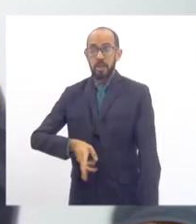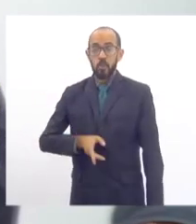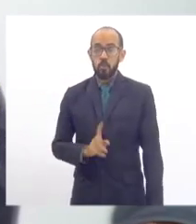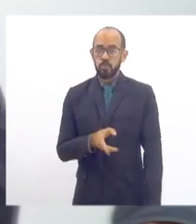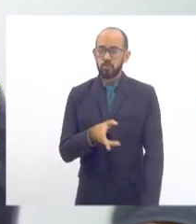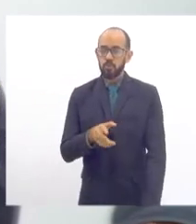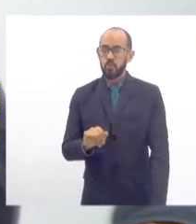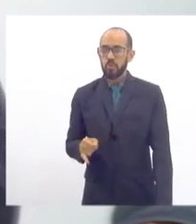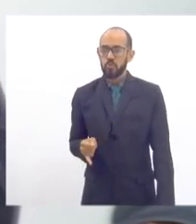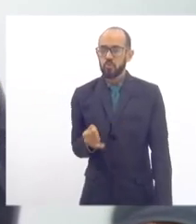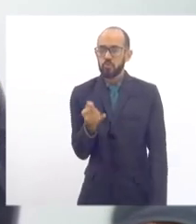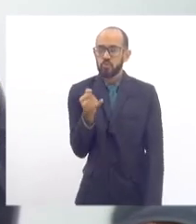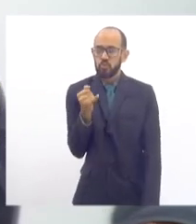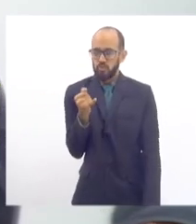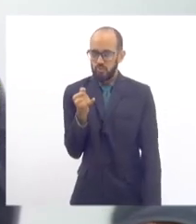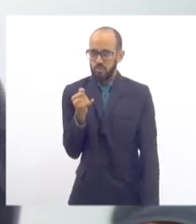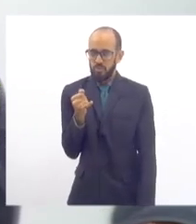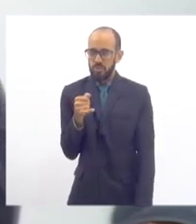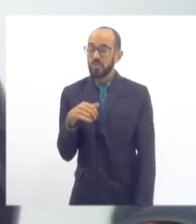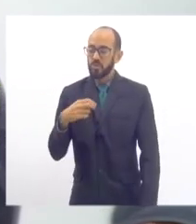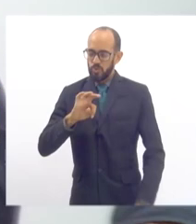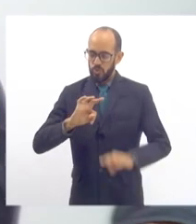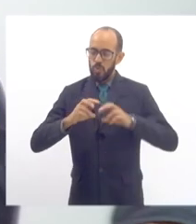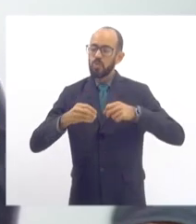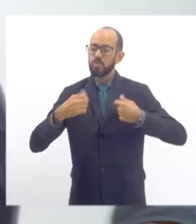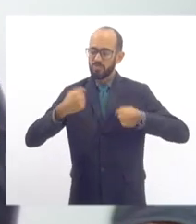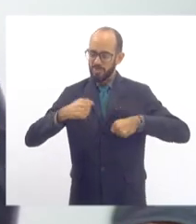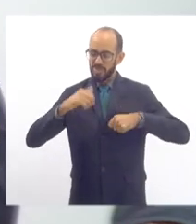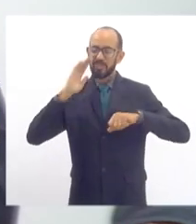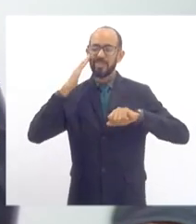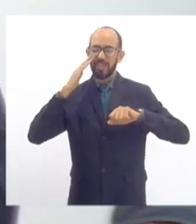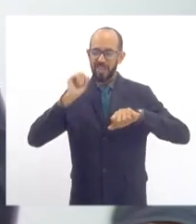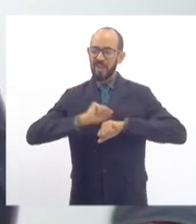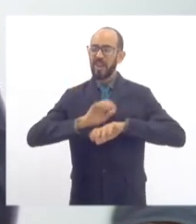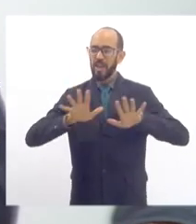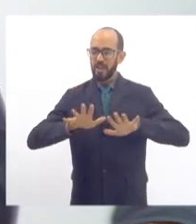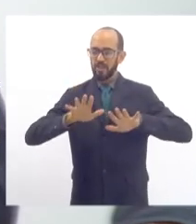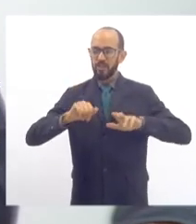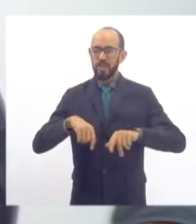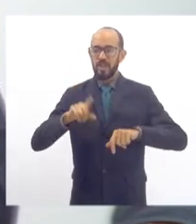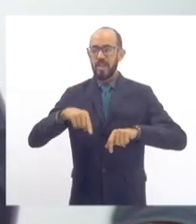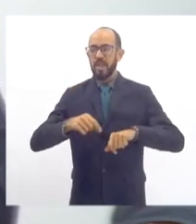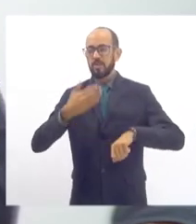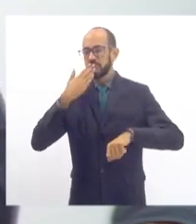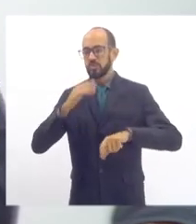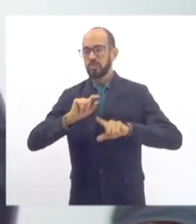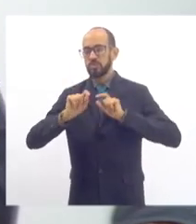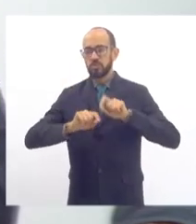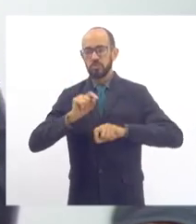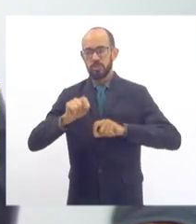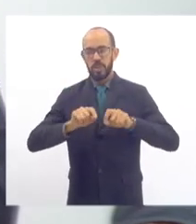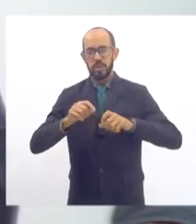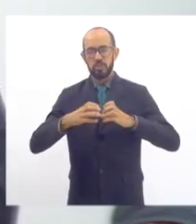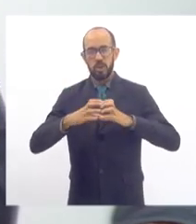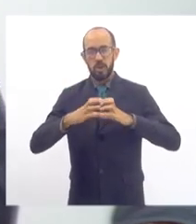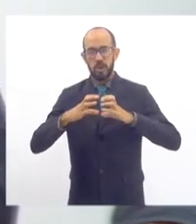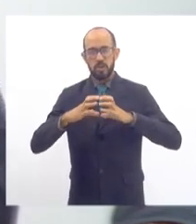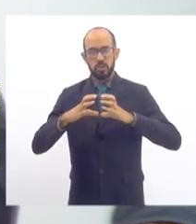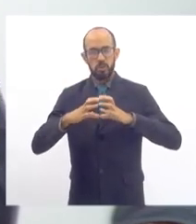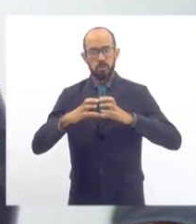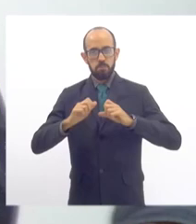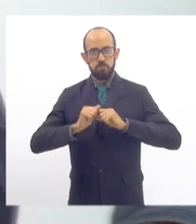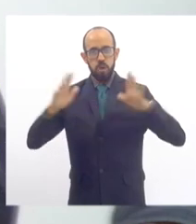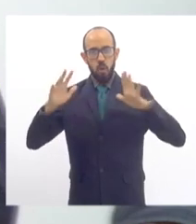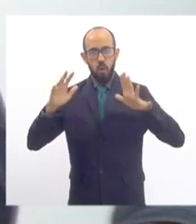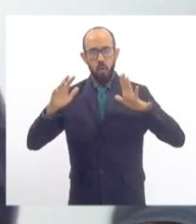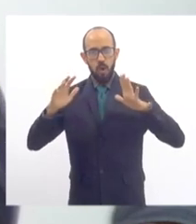A dívida segue contando. É bom que todo mundo entenda isso, né? Na verdade, é uma espécie de bomba relógio, bomba com efeito